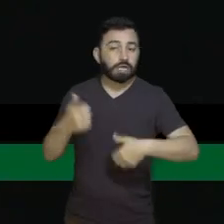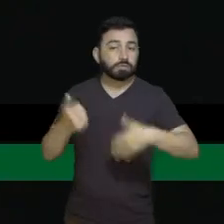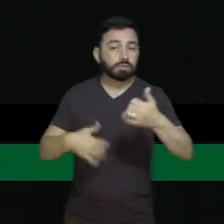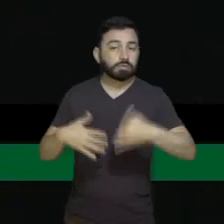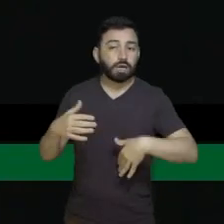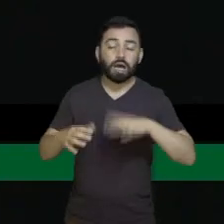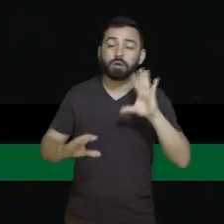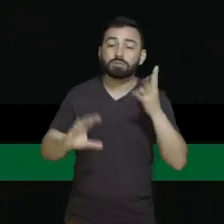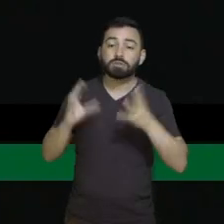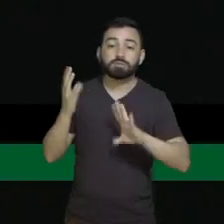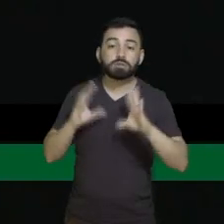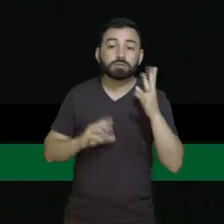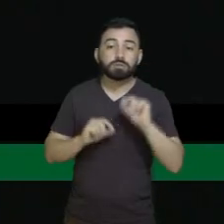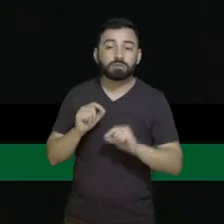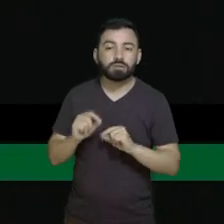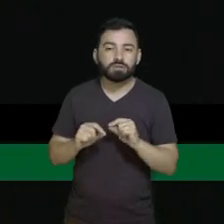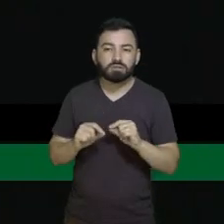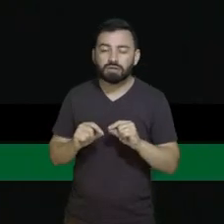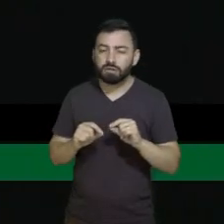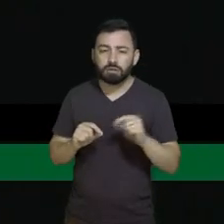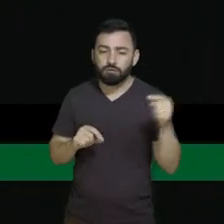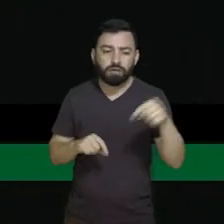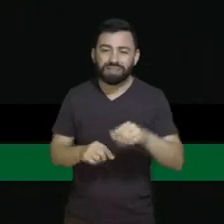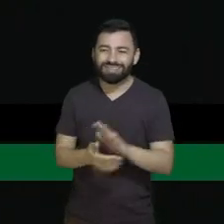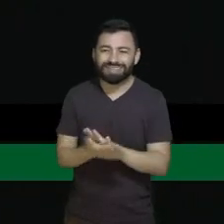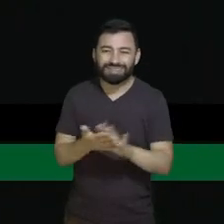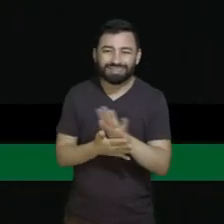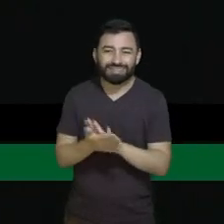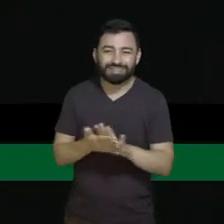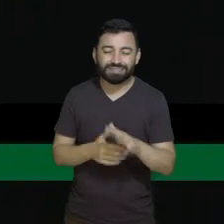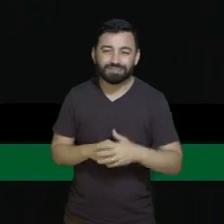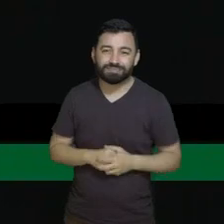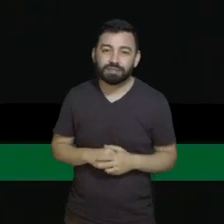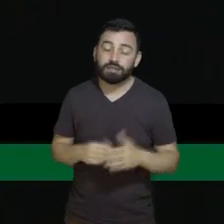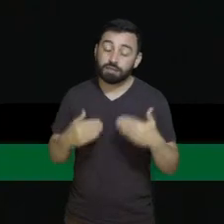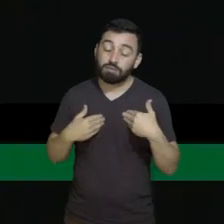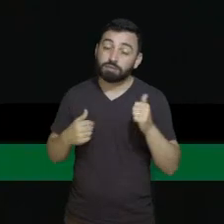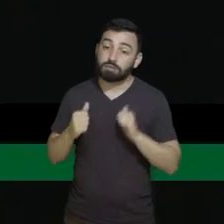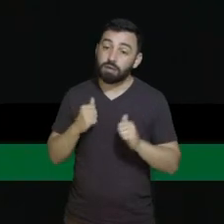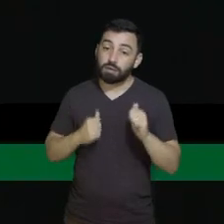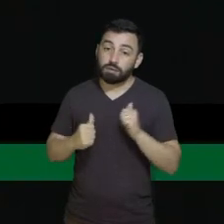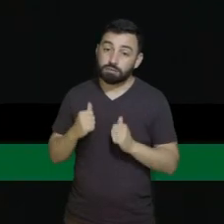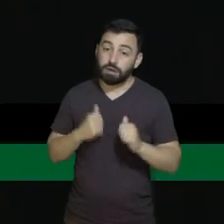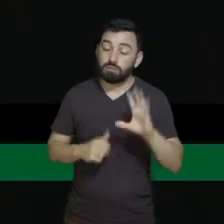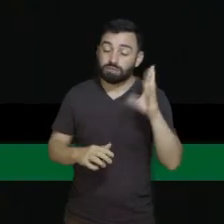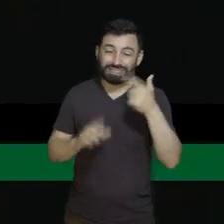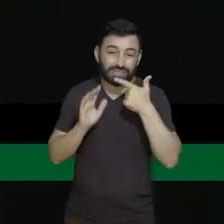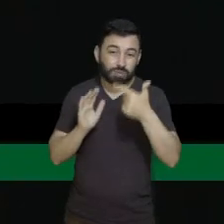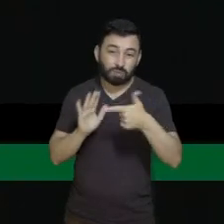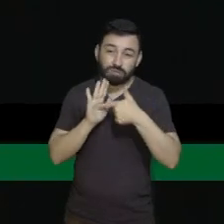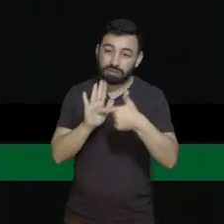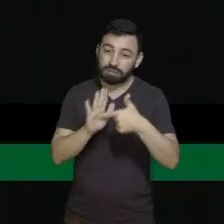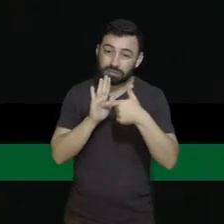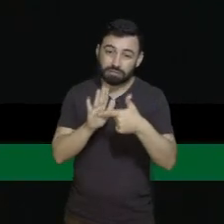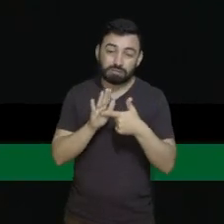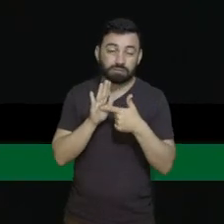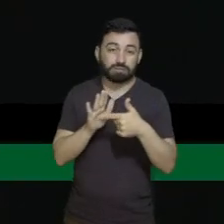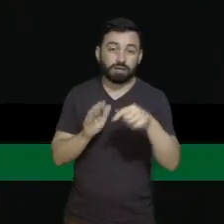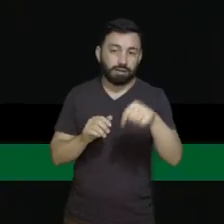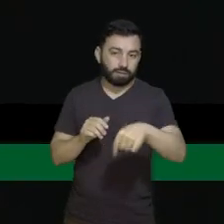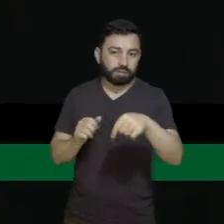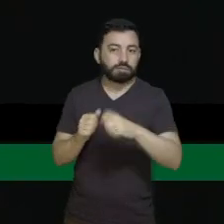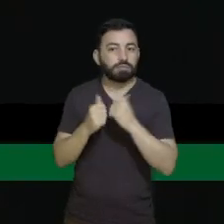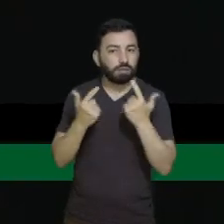situação. Isso não aconteceu. Então, eu espero que, diante de tantas denúncias, esta casa também comece a